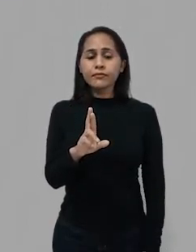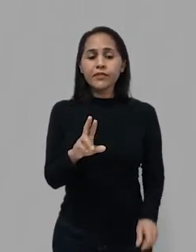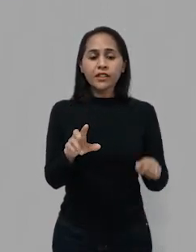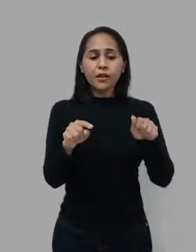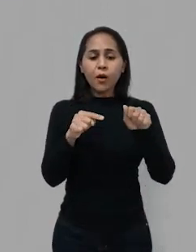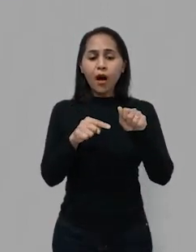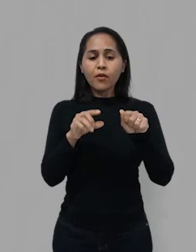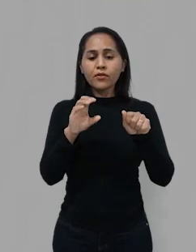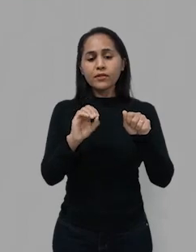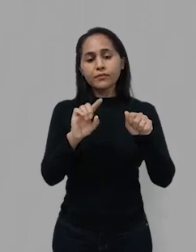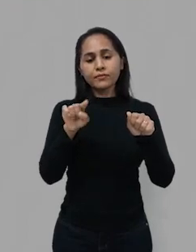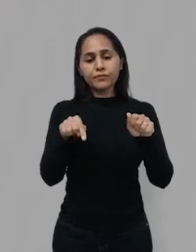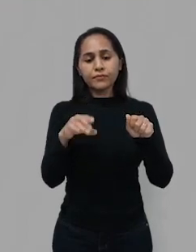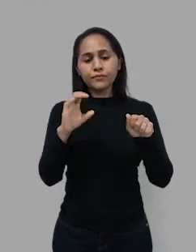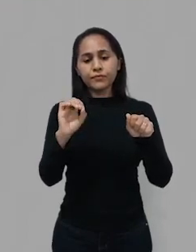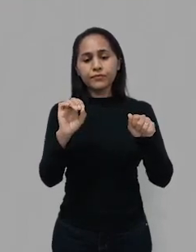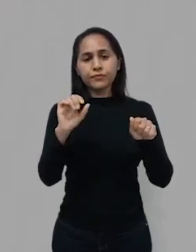igual a